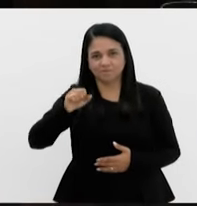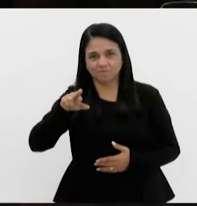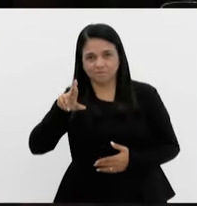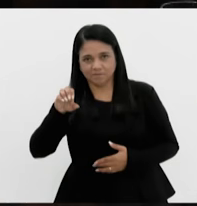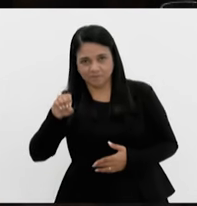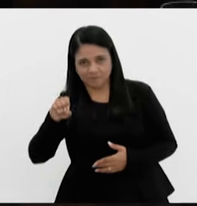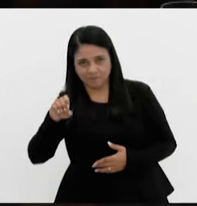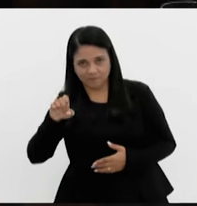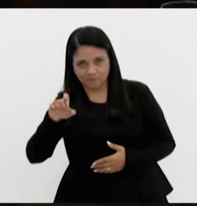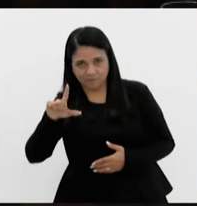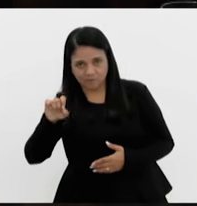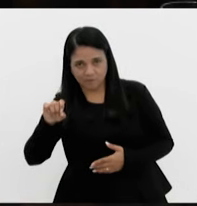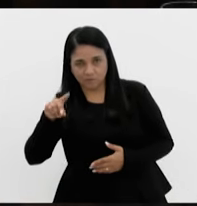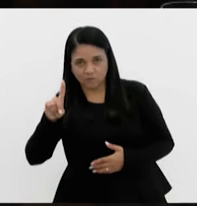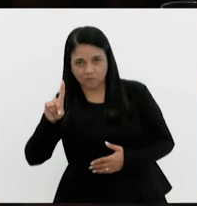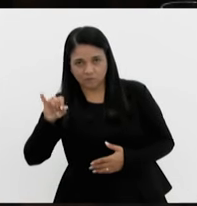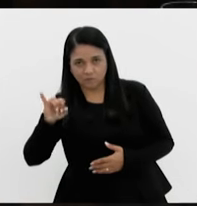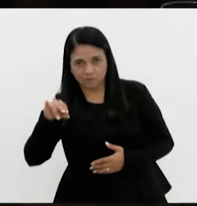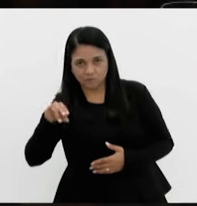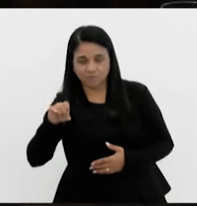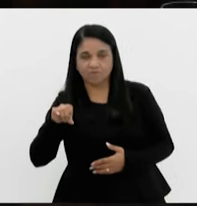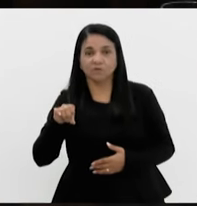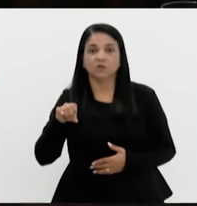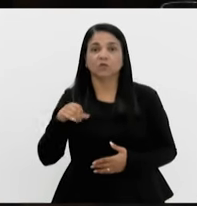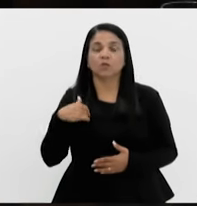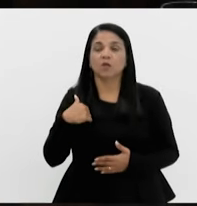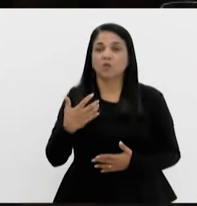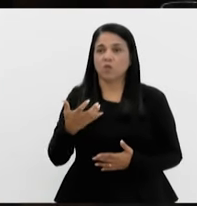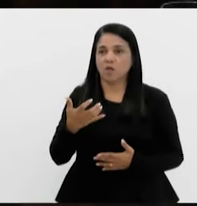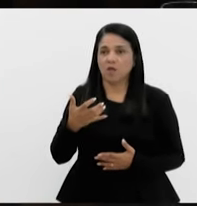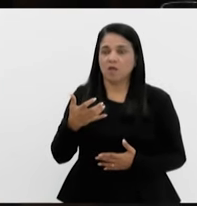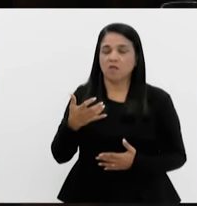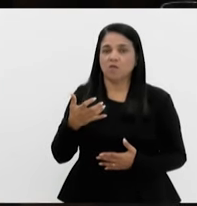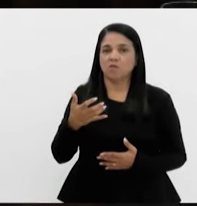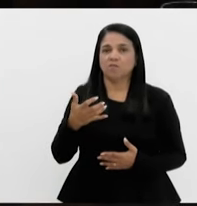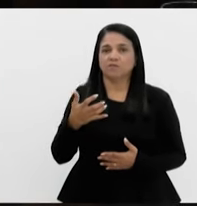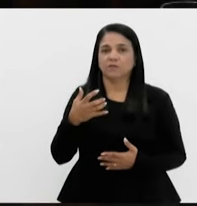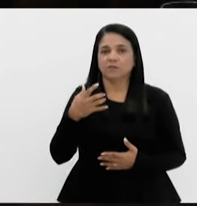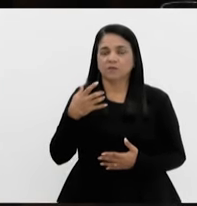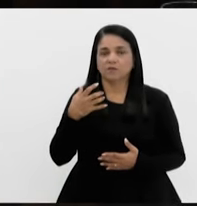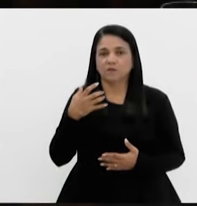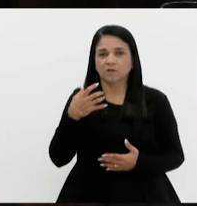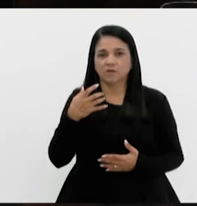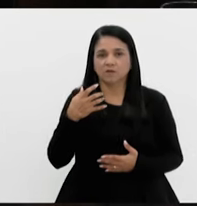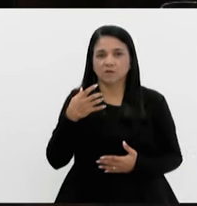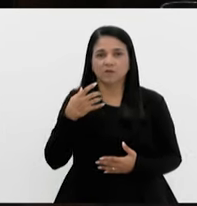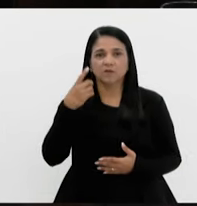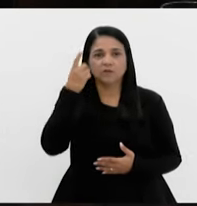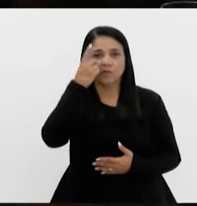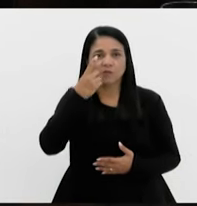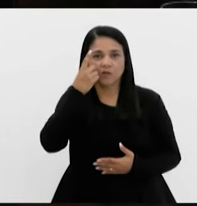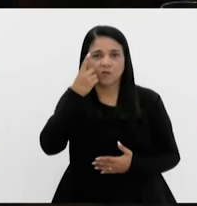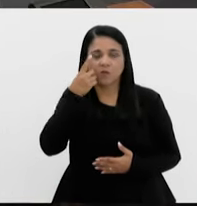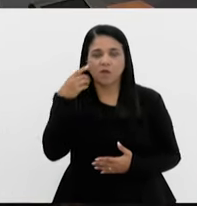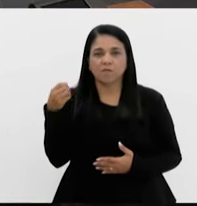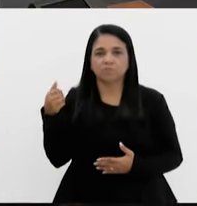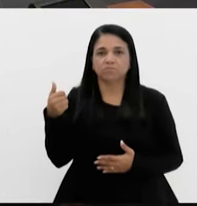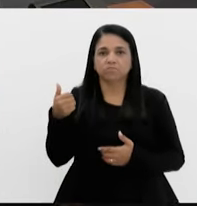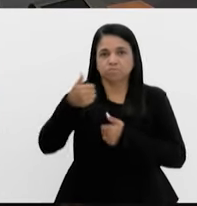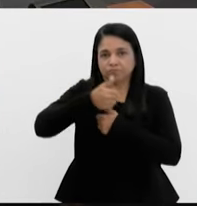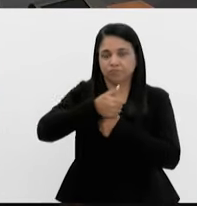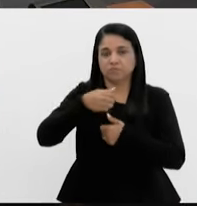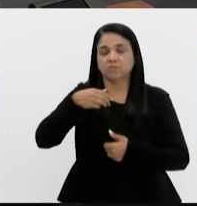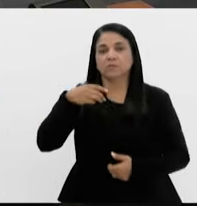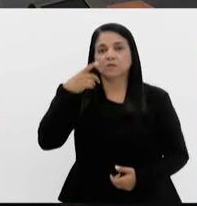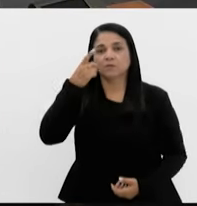Dino Marcelo Dino que a palavra aqui o nosso Deputado no deputado Carlos Mick Obrigado Presidente